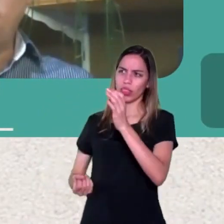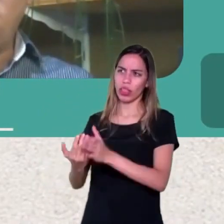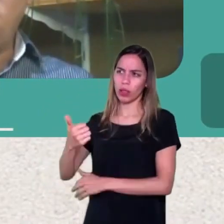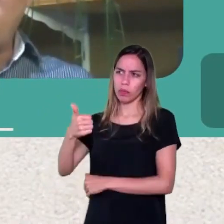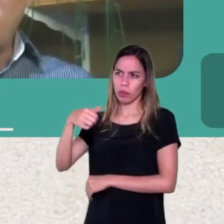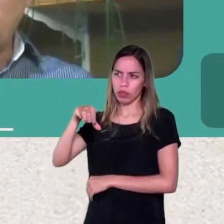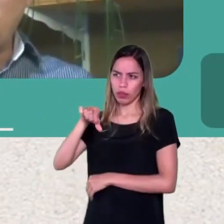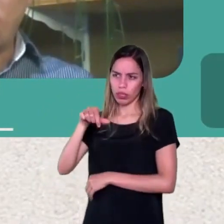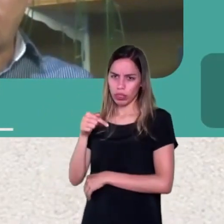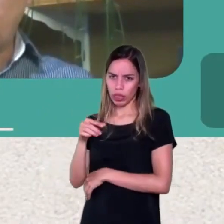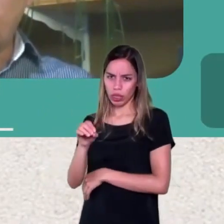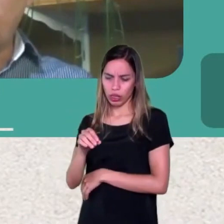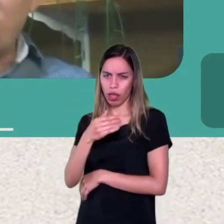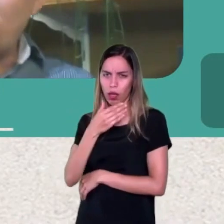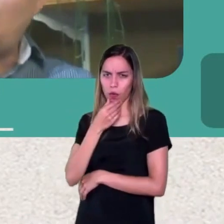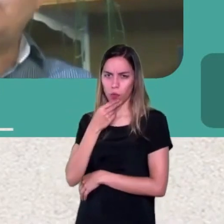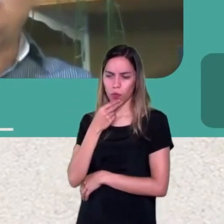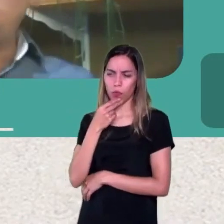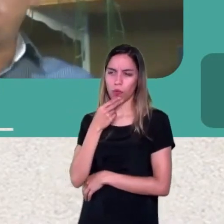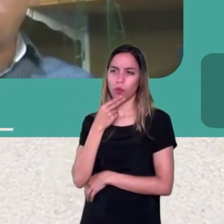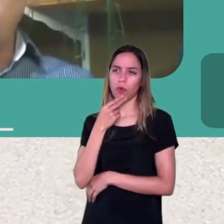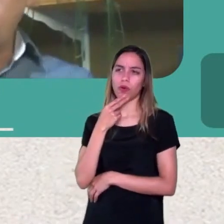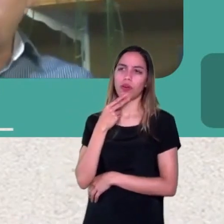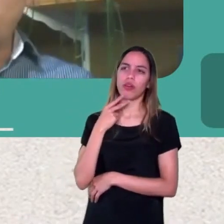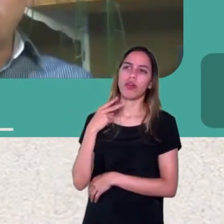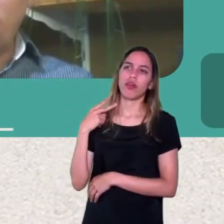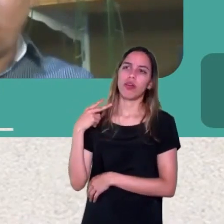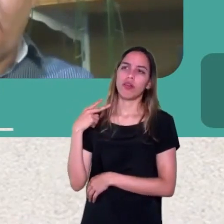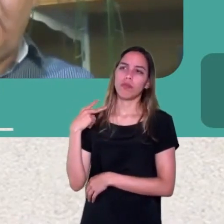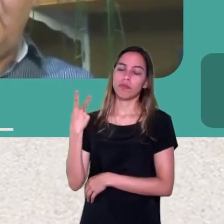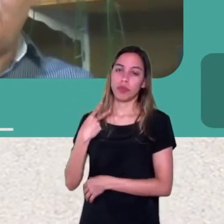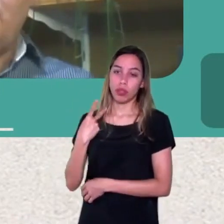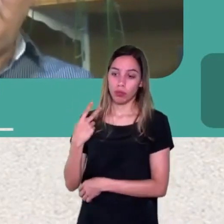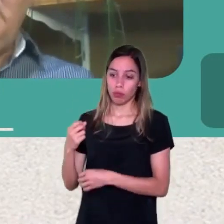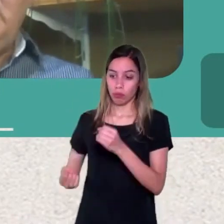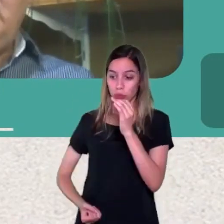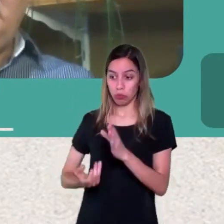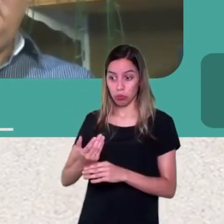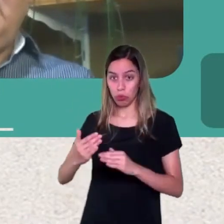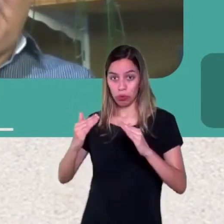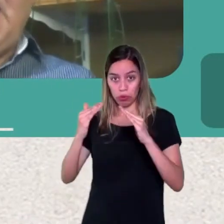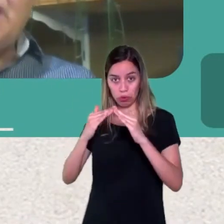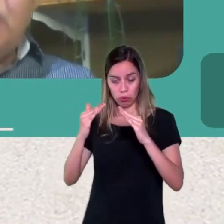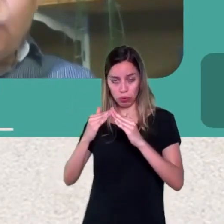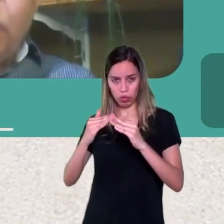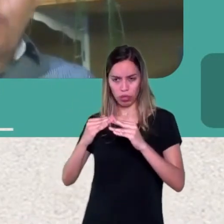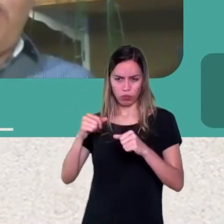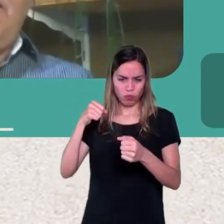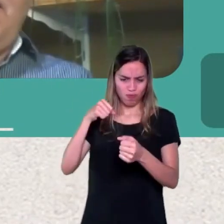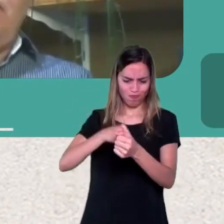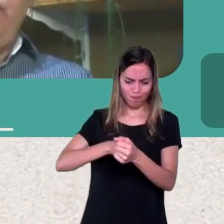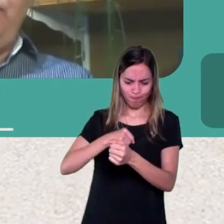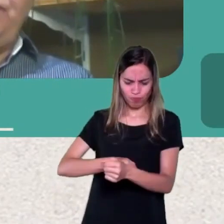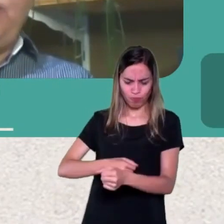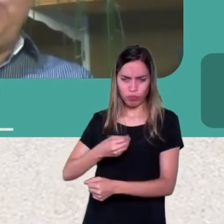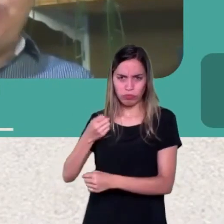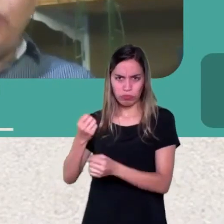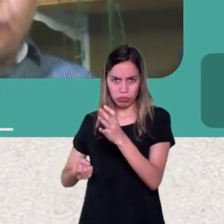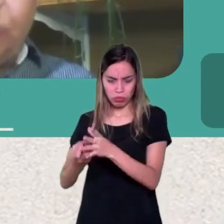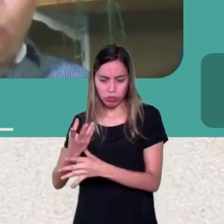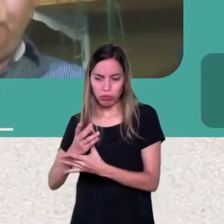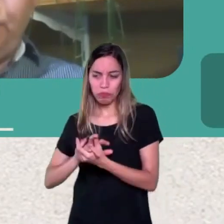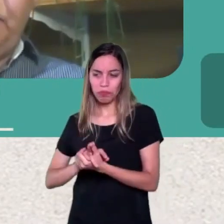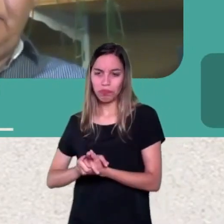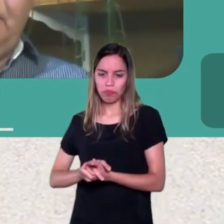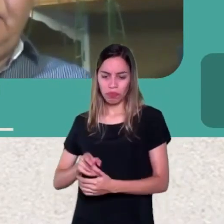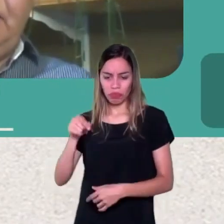vereador que batalhou a vida toda e pediu ajuda, tá? E construiu essa casa. E ali foi instalado o Ponto